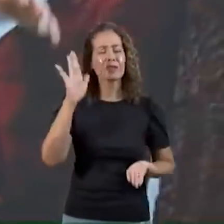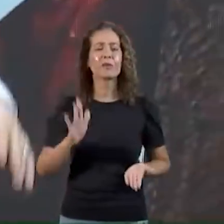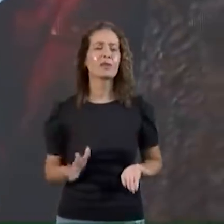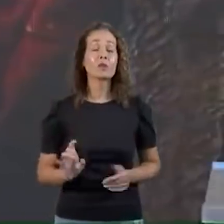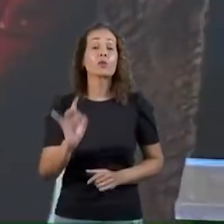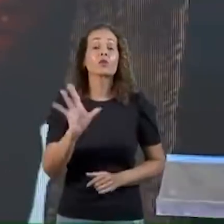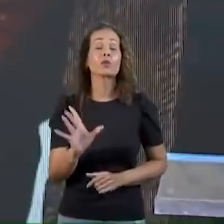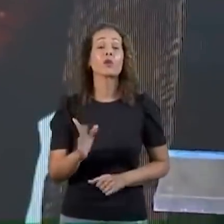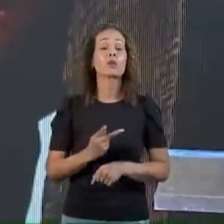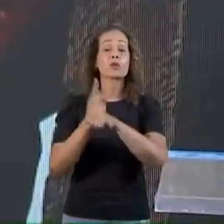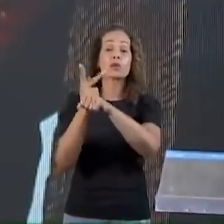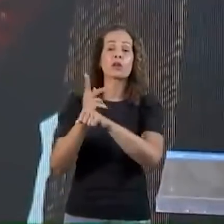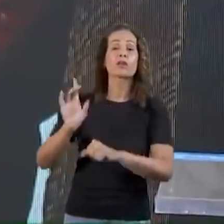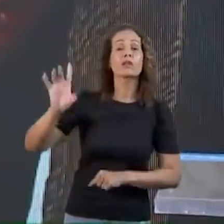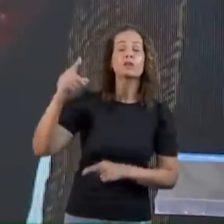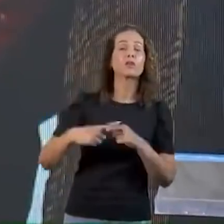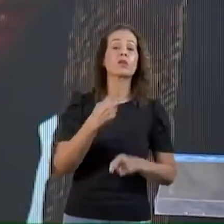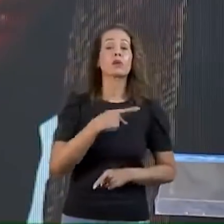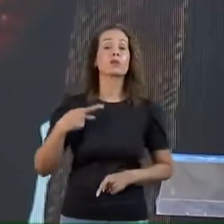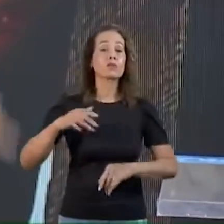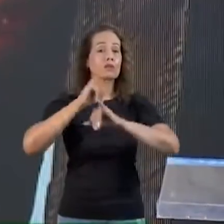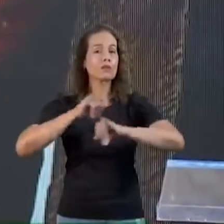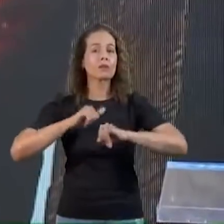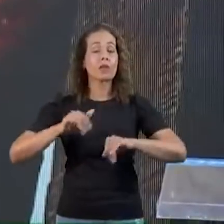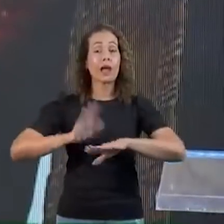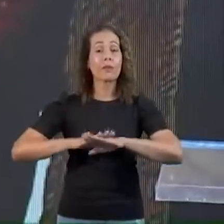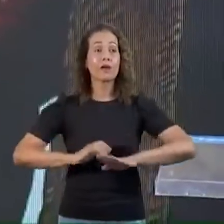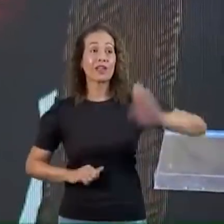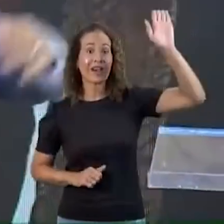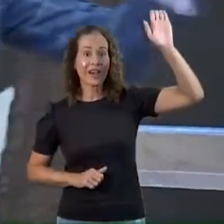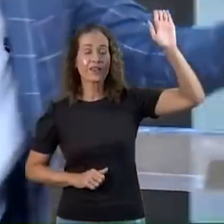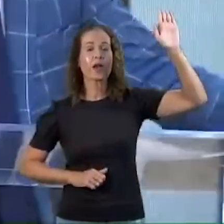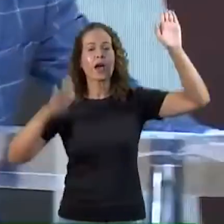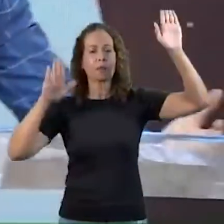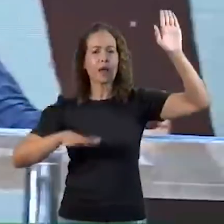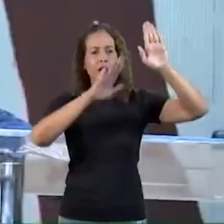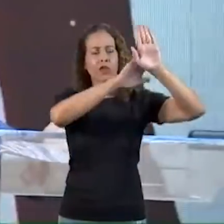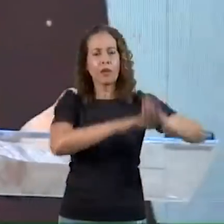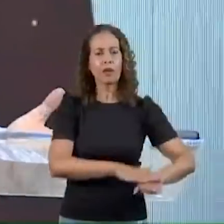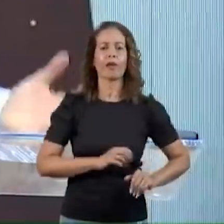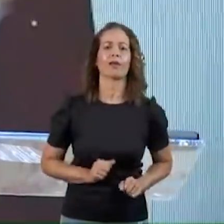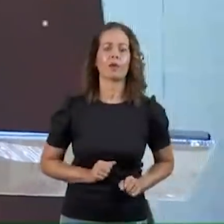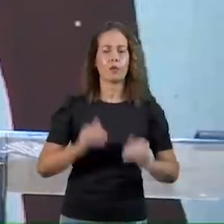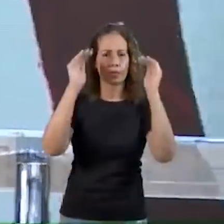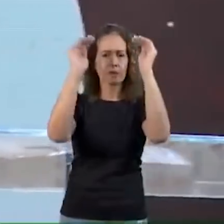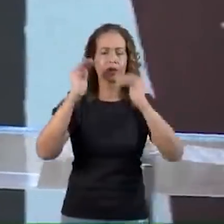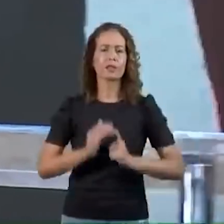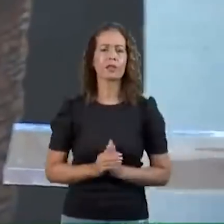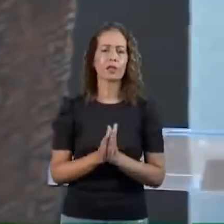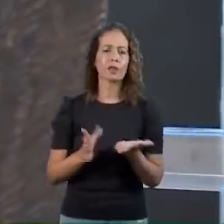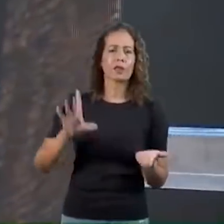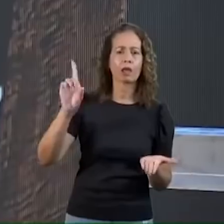porque o pastor falava: levanta a mão, aí levantava. Abaixa a mão, aí abaixa. Abra a Bíblia, aí ele abria.